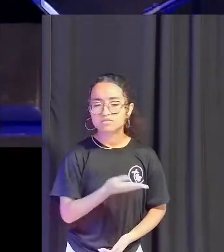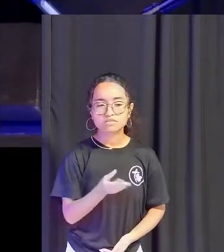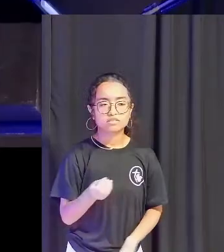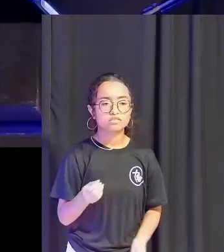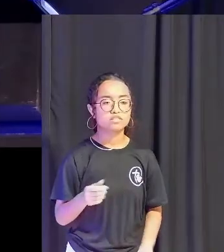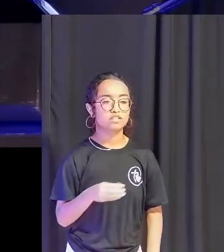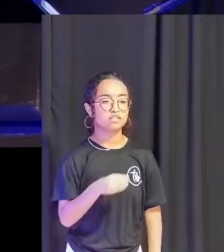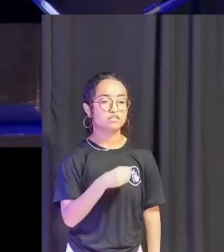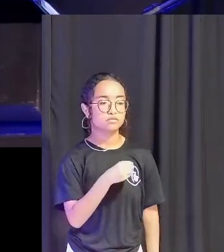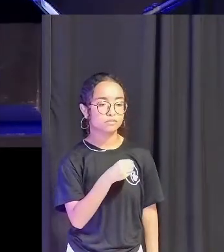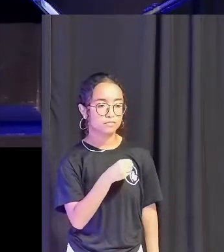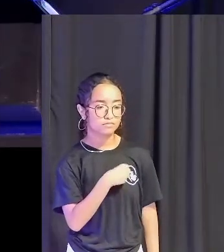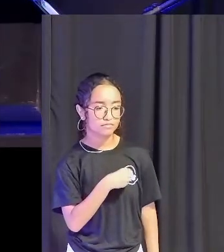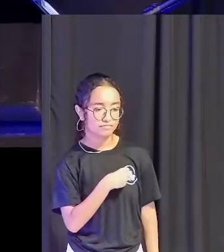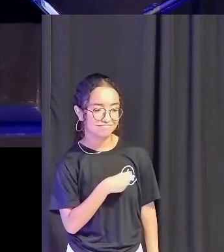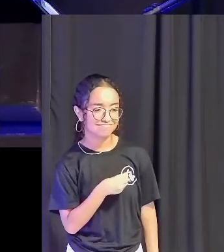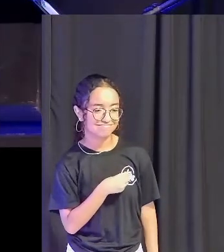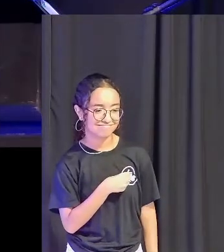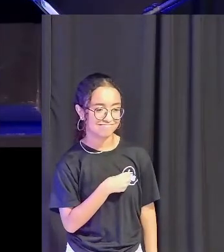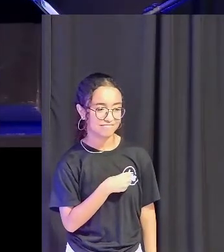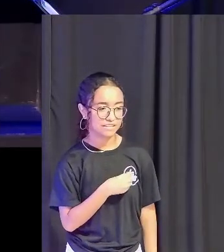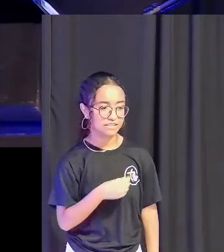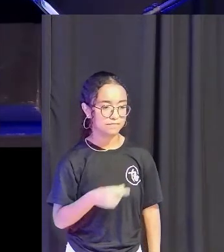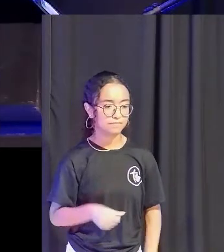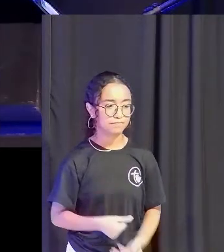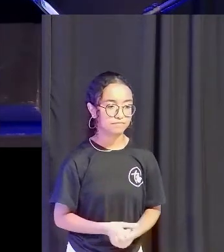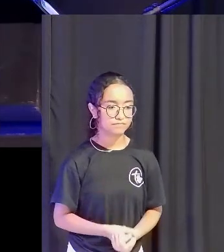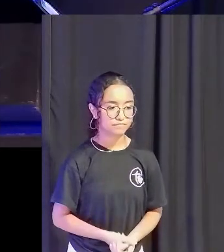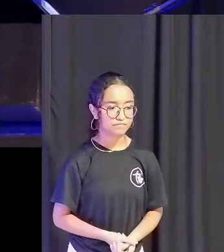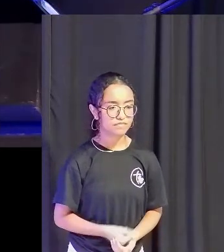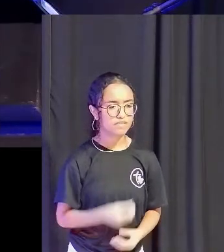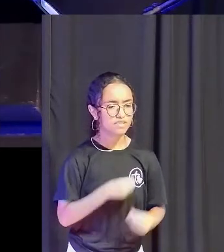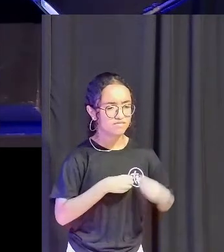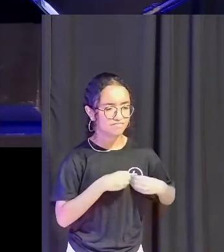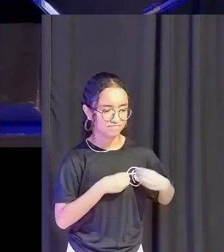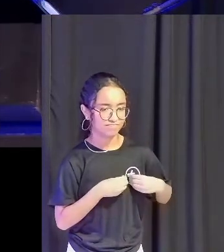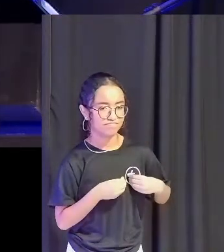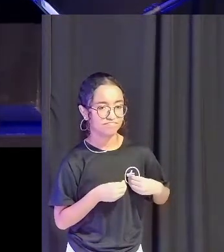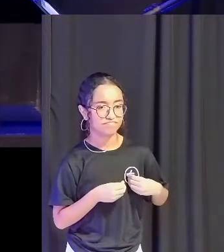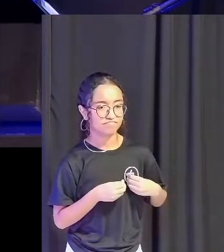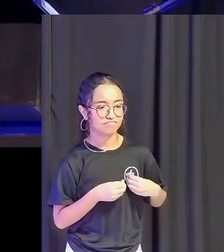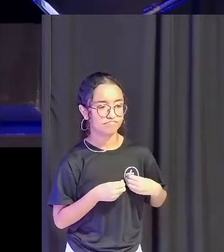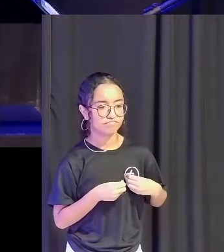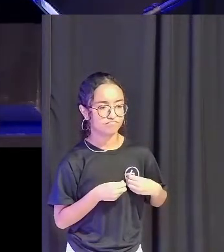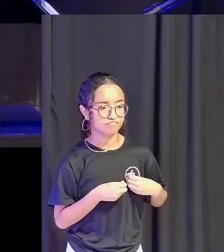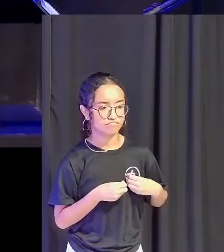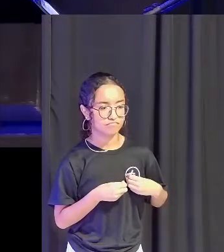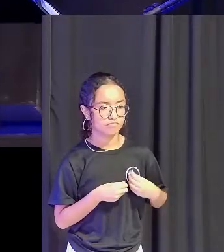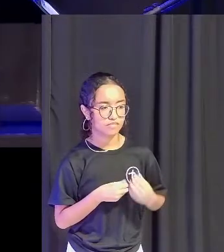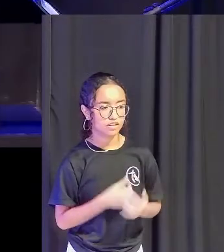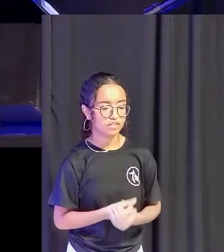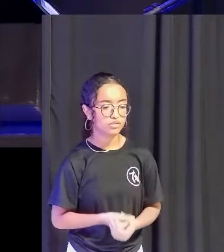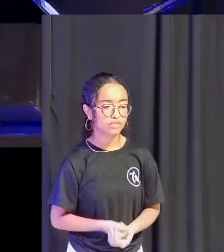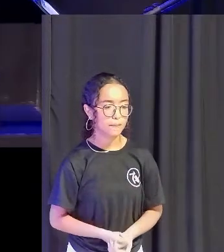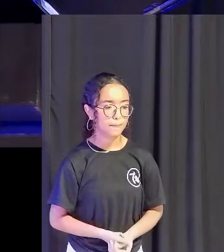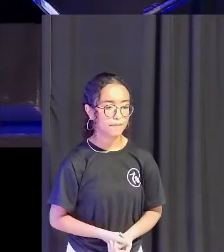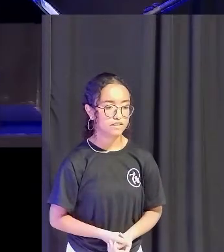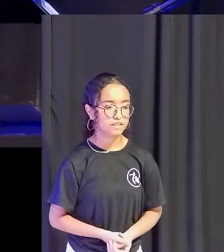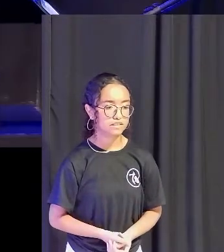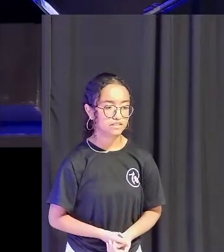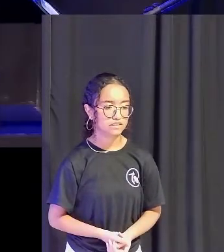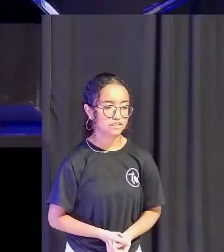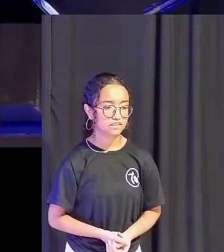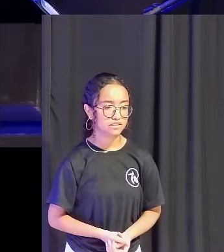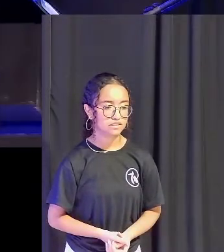pecado, ou se não, se tu estás bem, estás naquele momento que Deus realmente está te fortalecendo de uma forma muito bom,